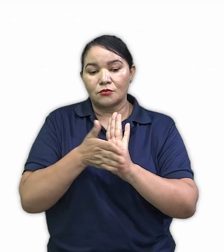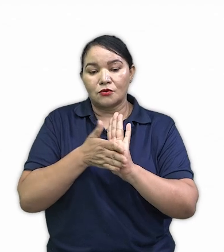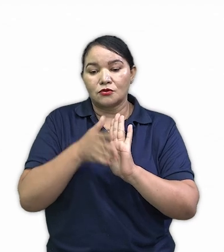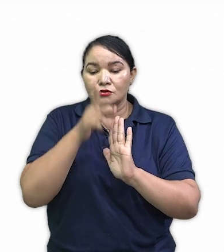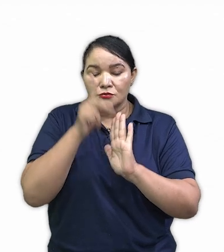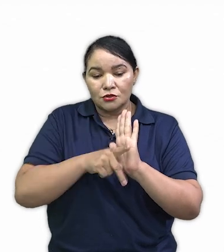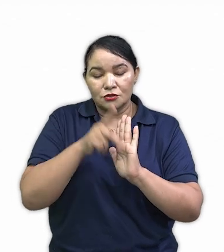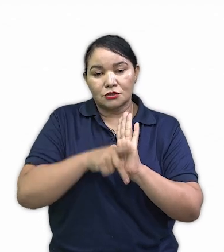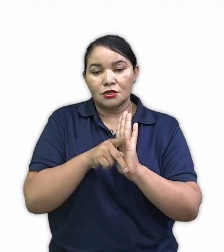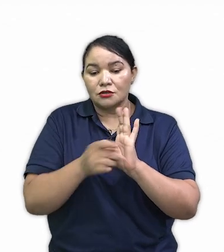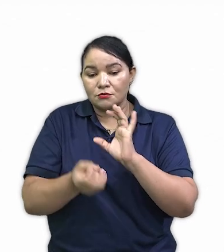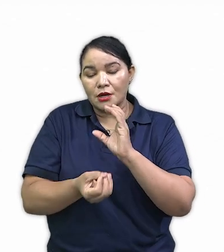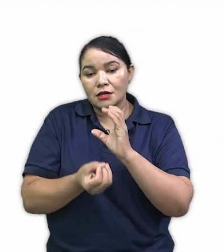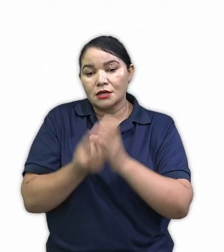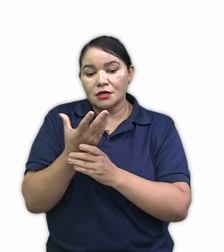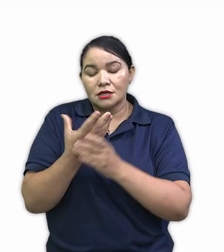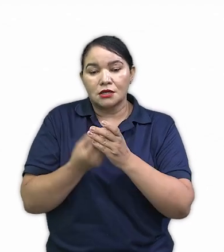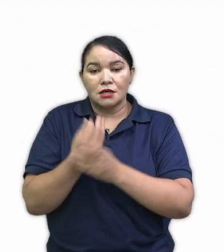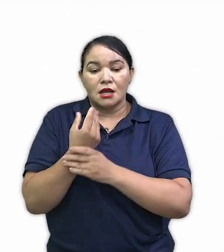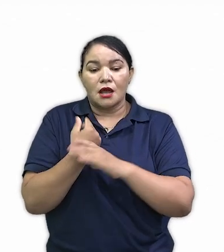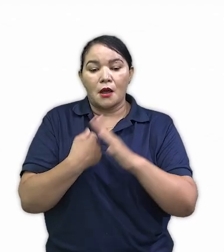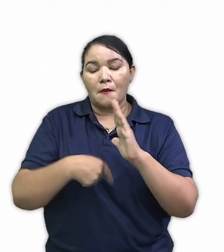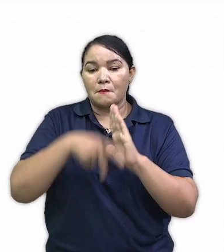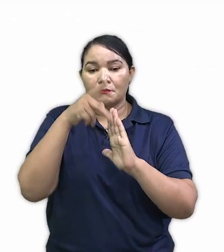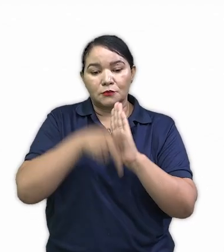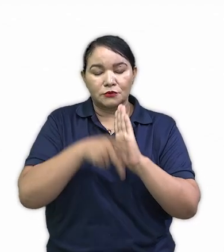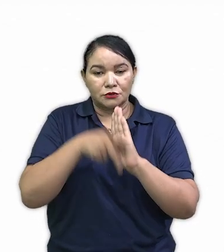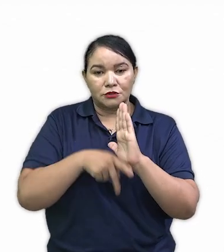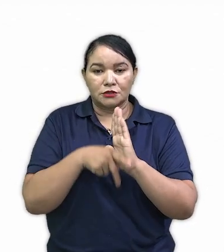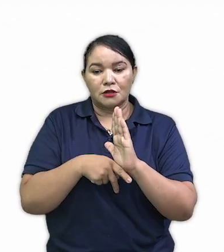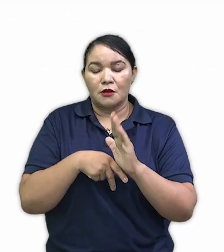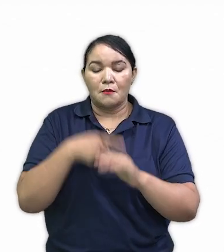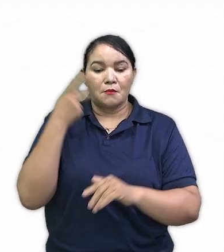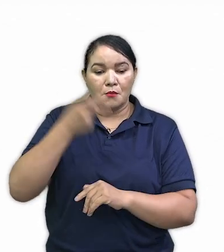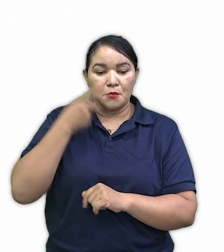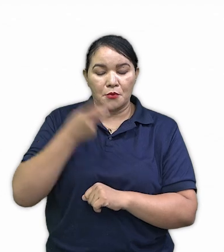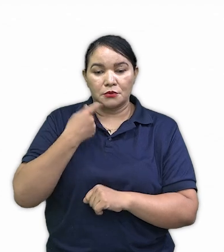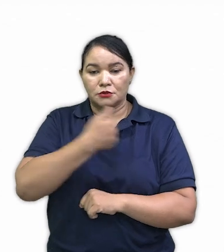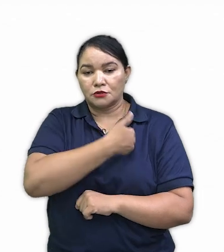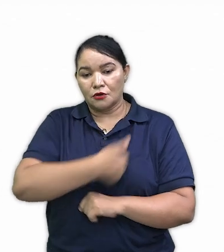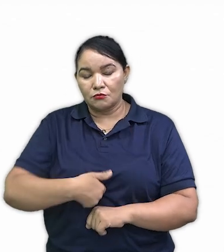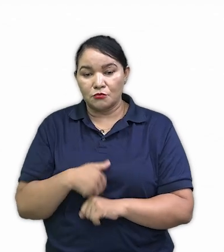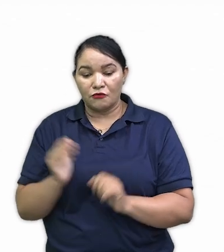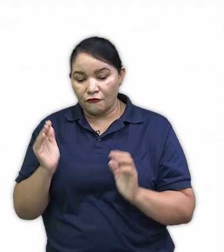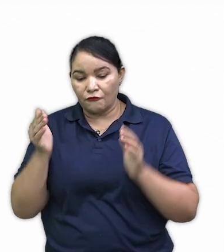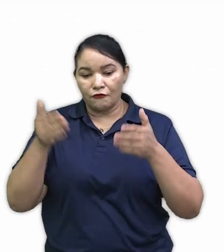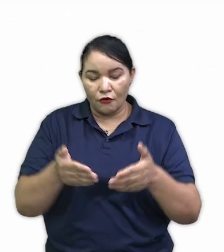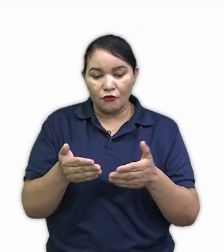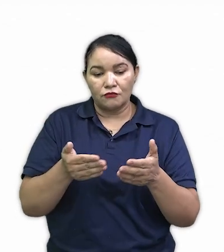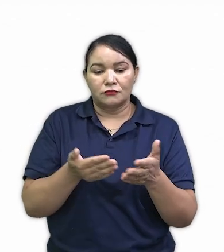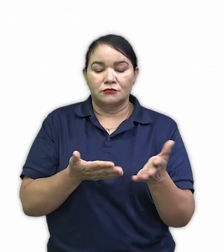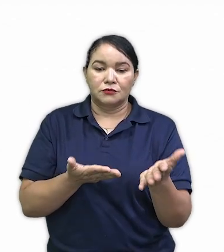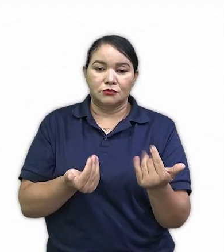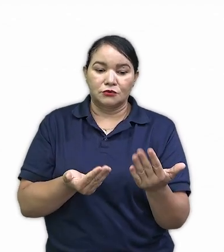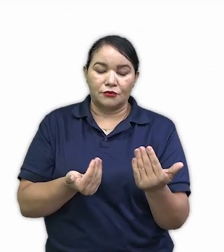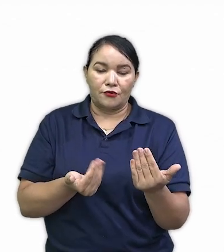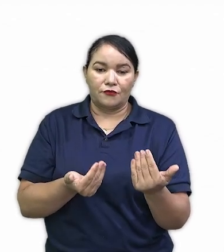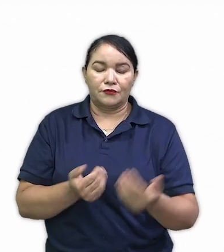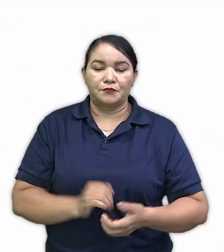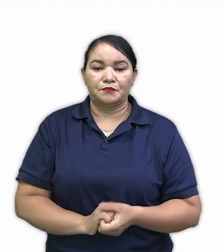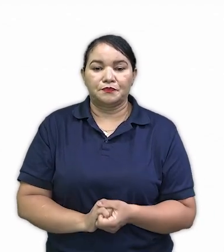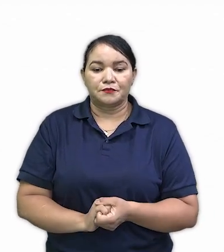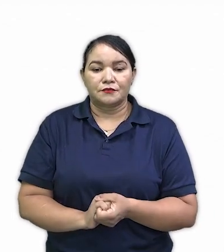para a elaboração de um Plano Nacional de Políticas Públicas destinadas à juventude. Olha